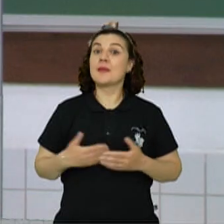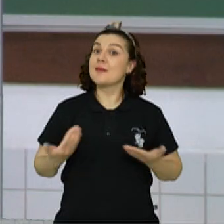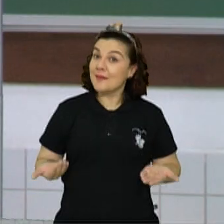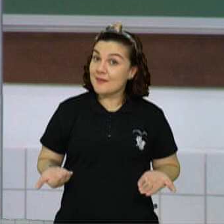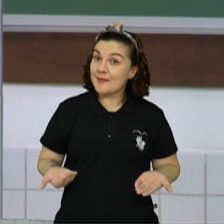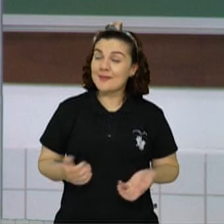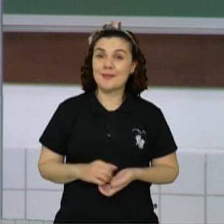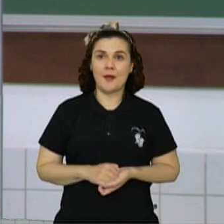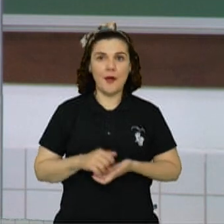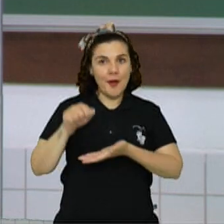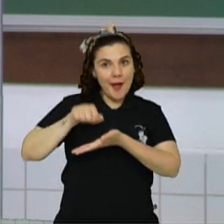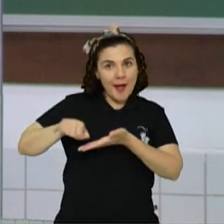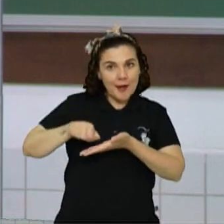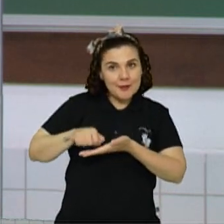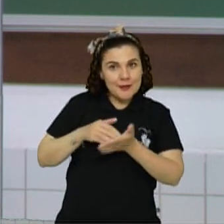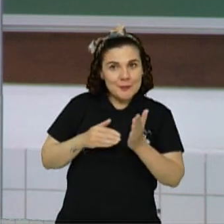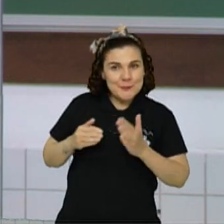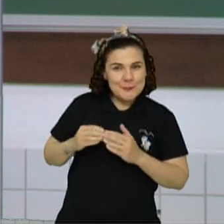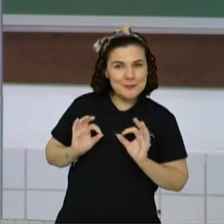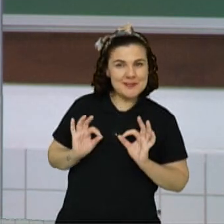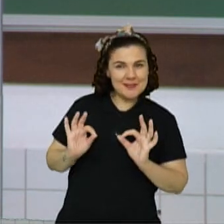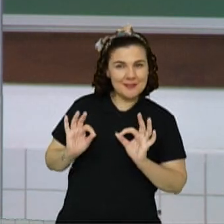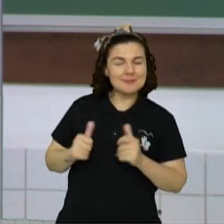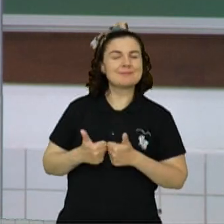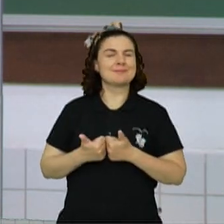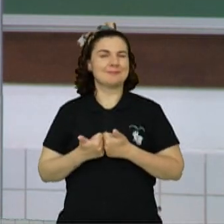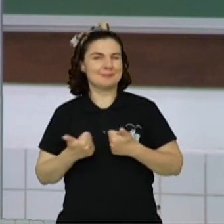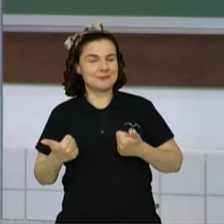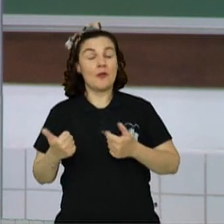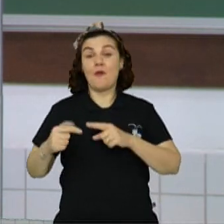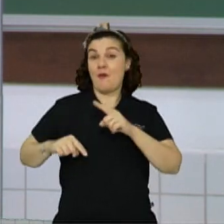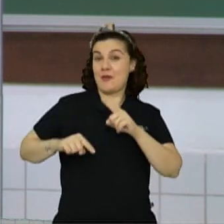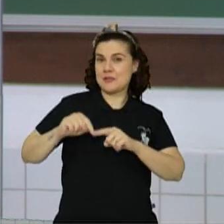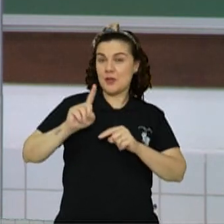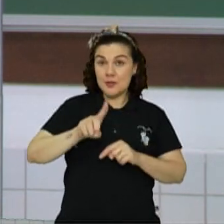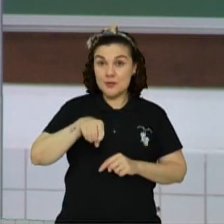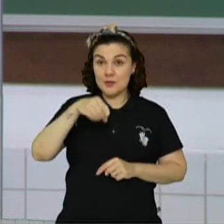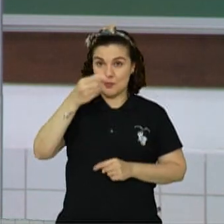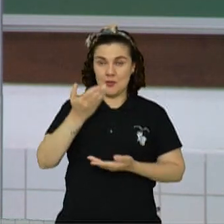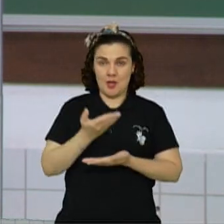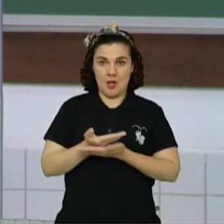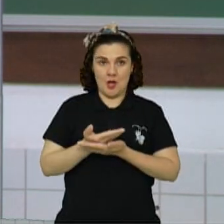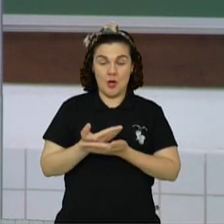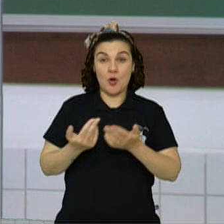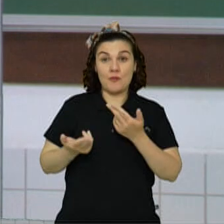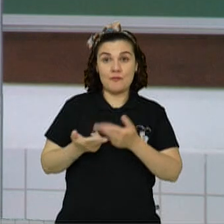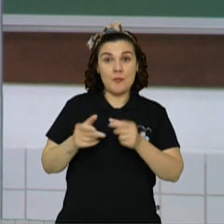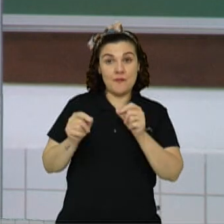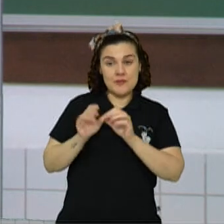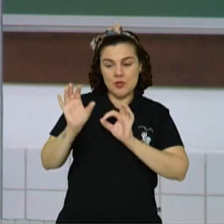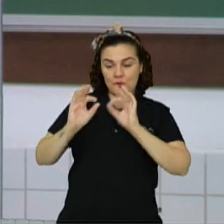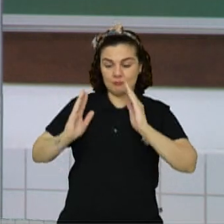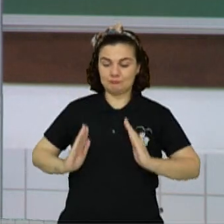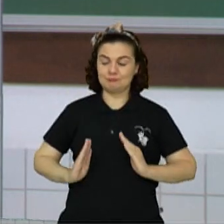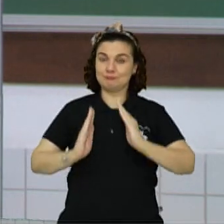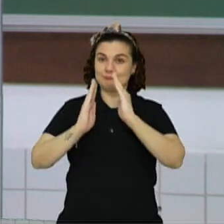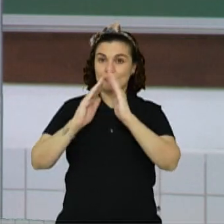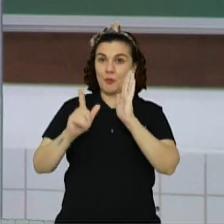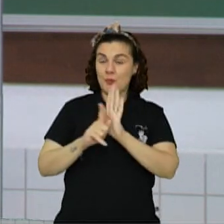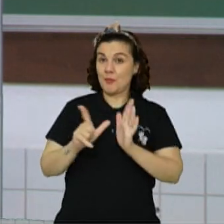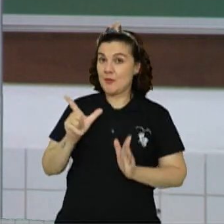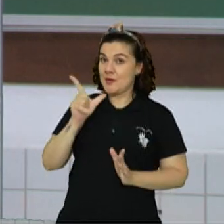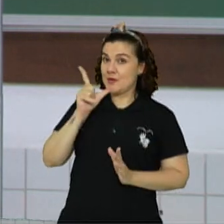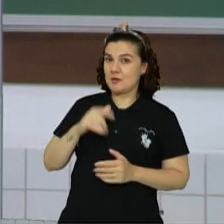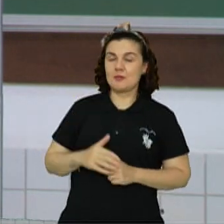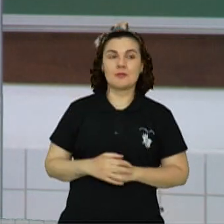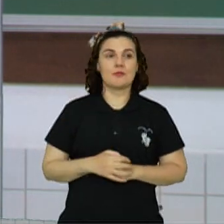E aí, pessoal, anotaram? Então, gente, esses são os materiais. Na próxima aula, nós vamos construir uma torre de líquidos. E